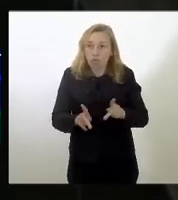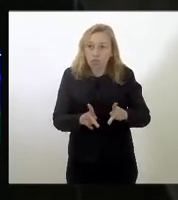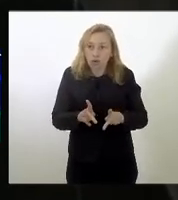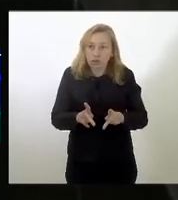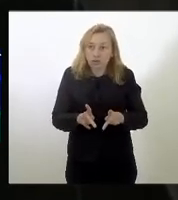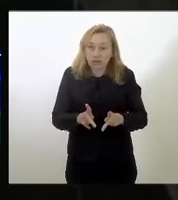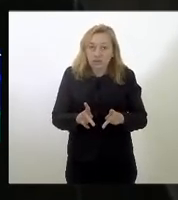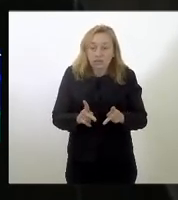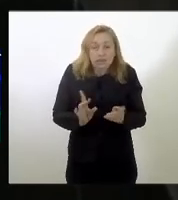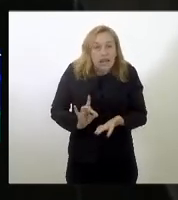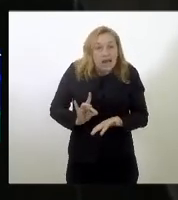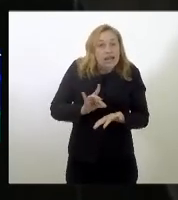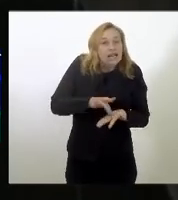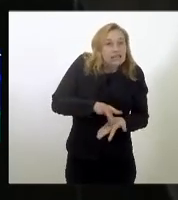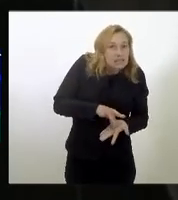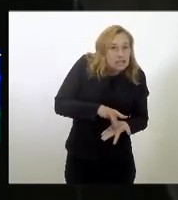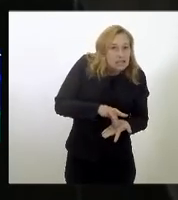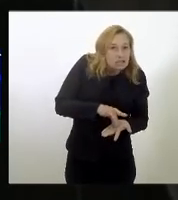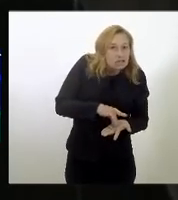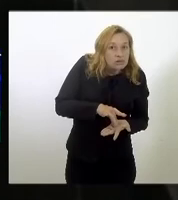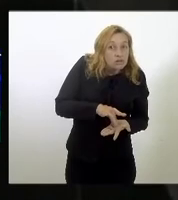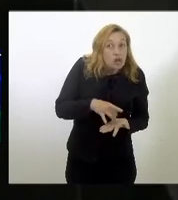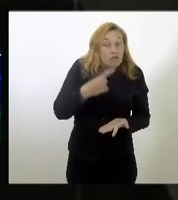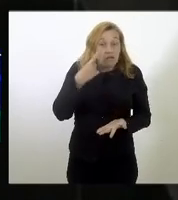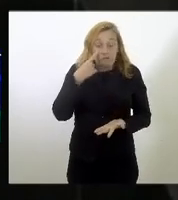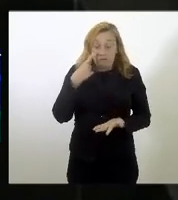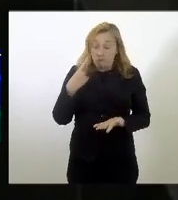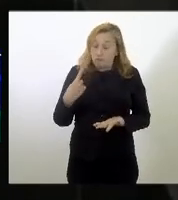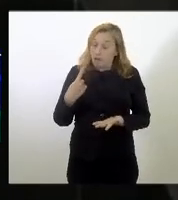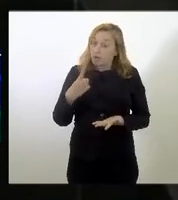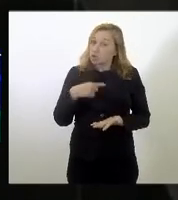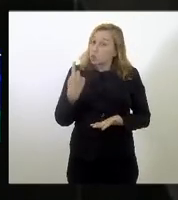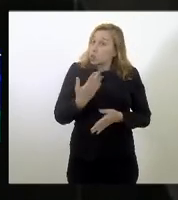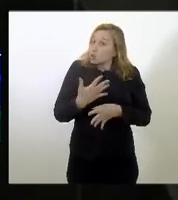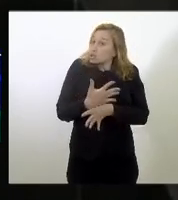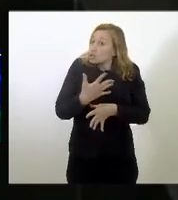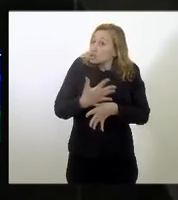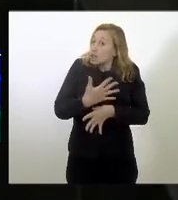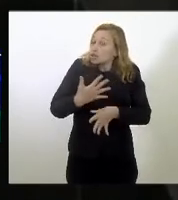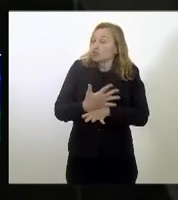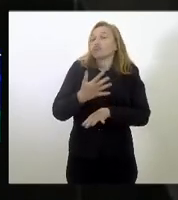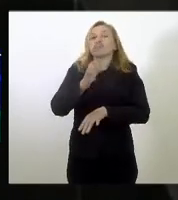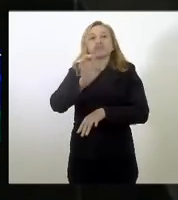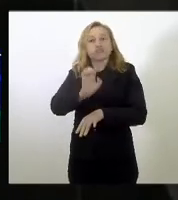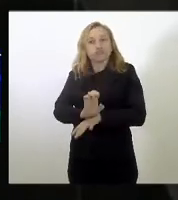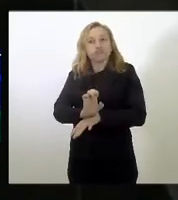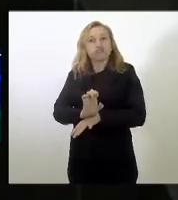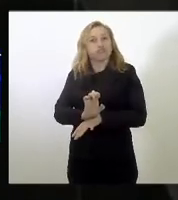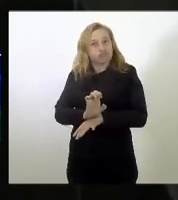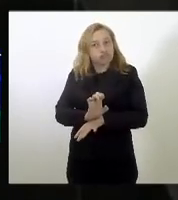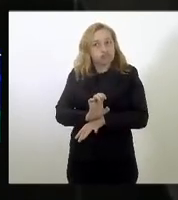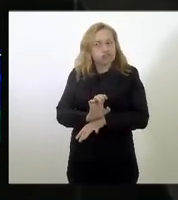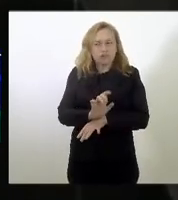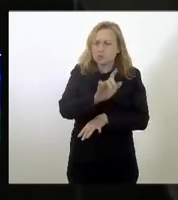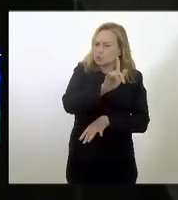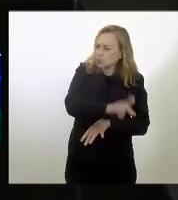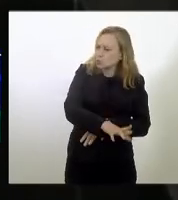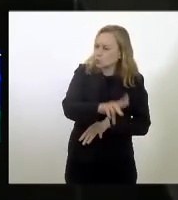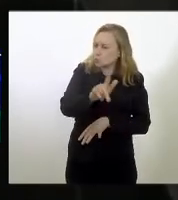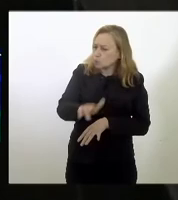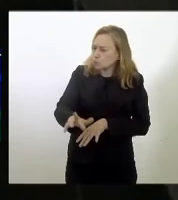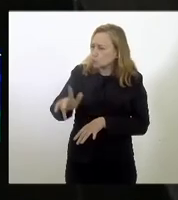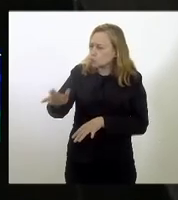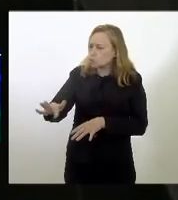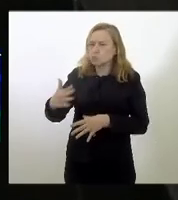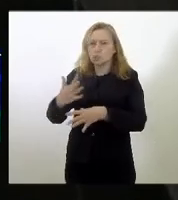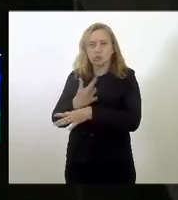da realidade que vemos na nossa cidade, no nosso estado e em diferentes cidades do estado do